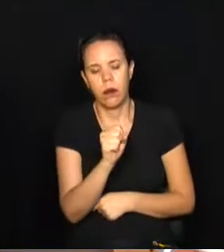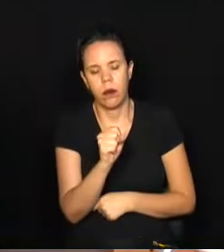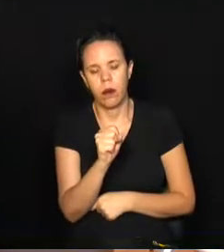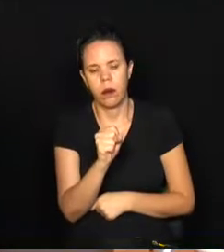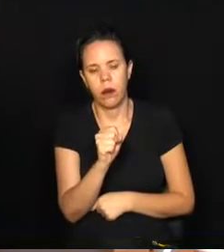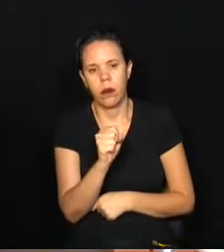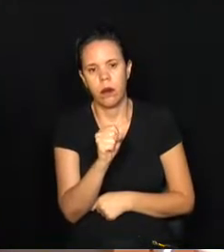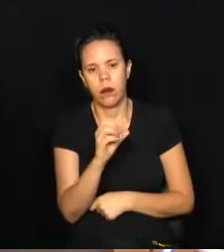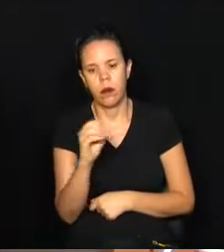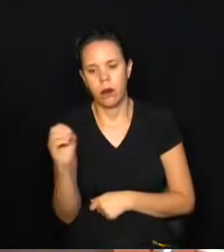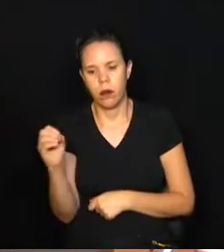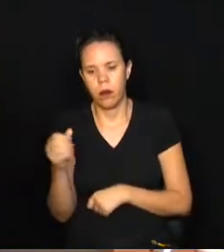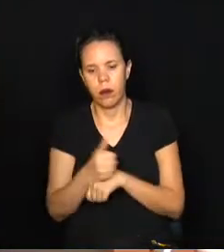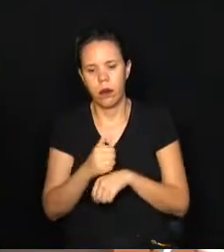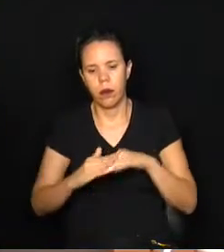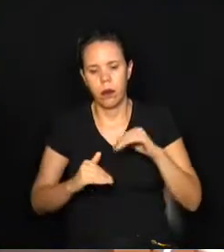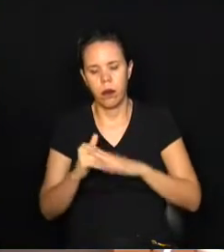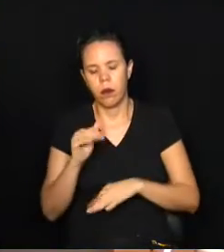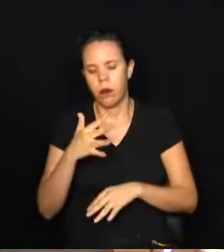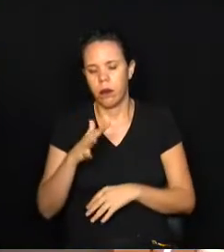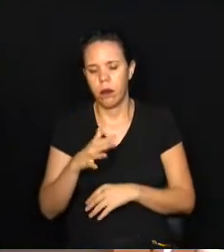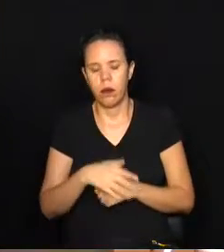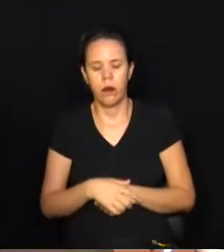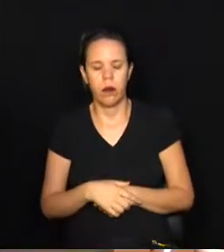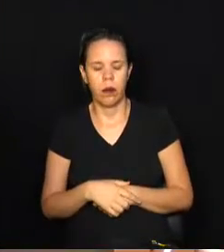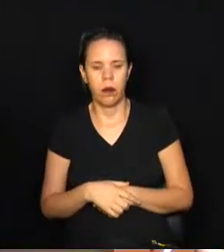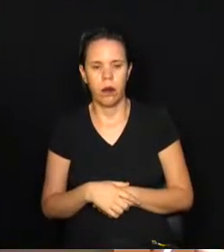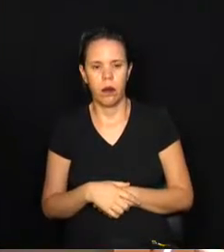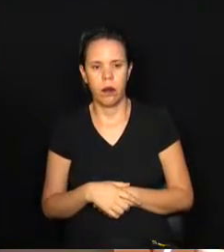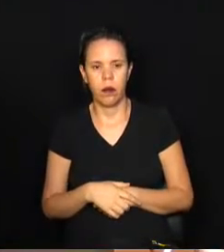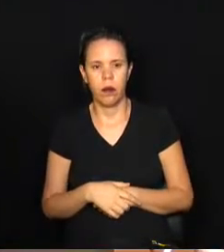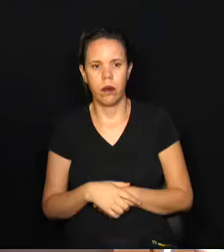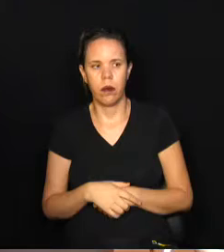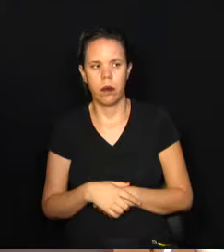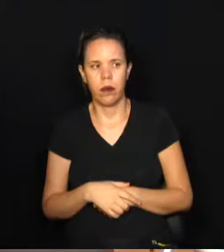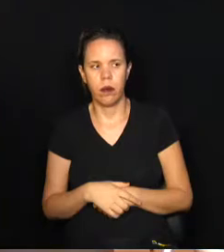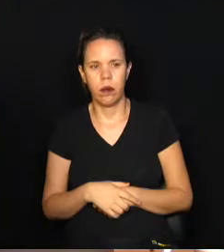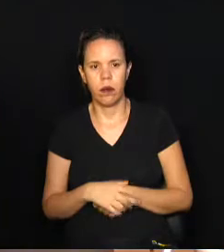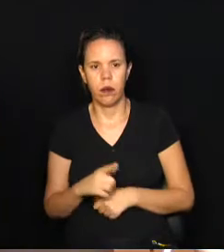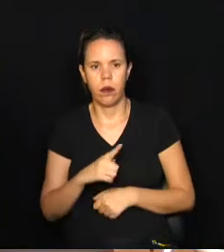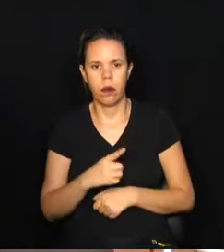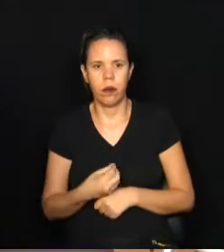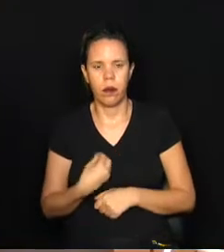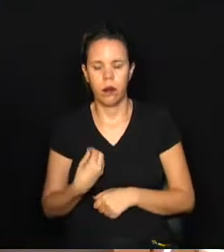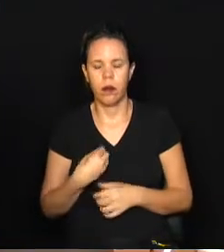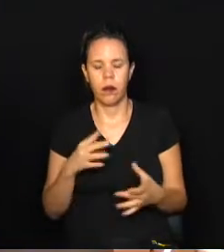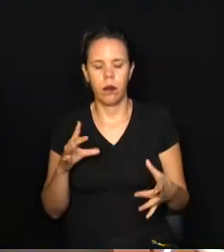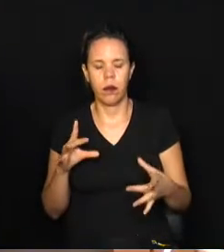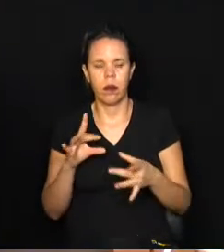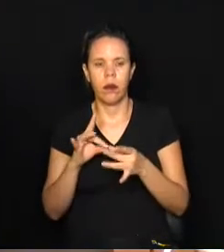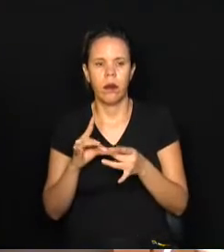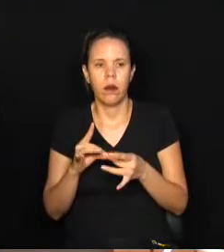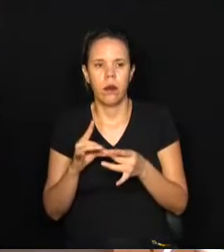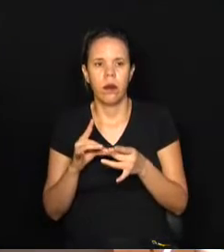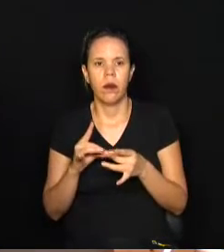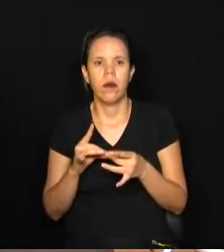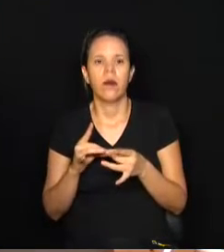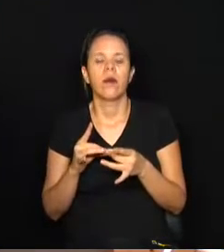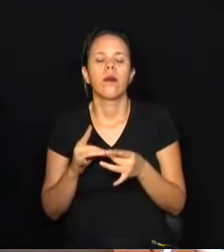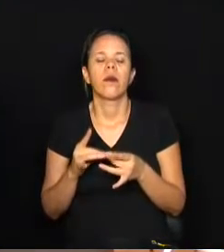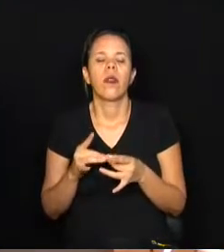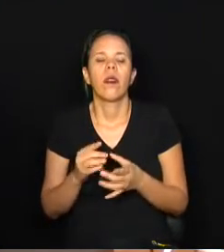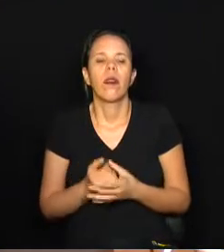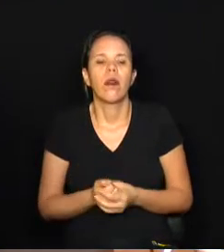2.800 profissões, mais ou menos, 2.850 profissões que estão alencadas